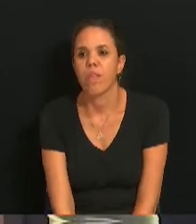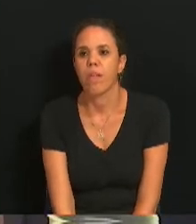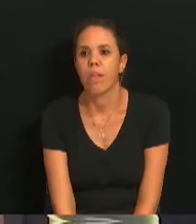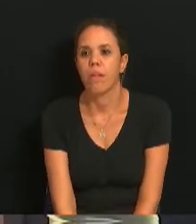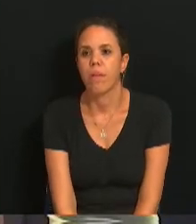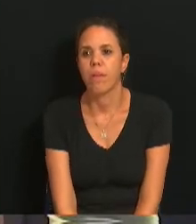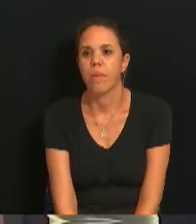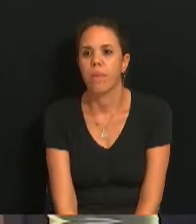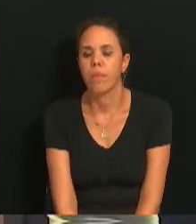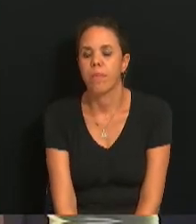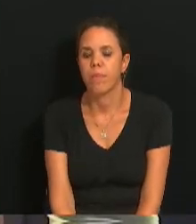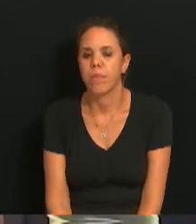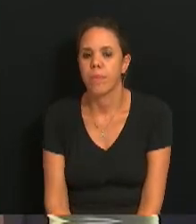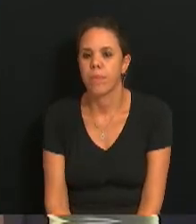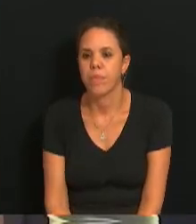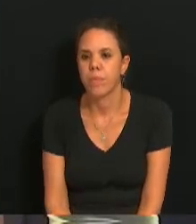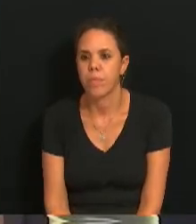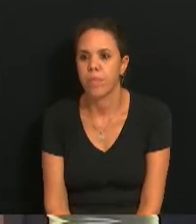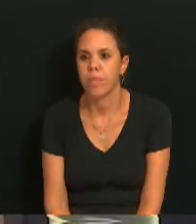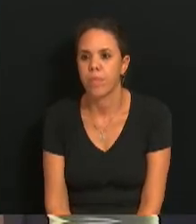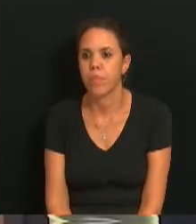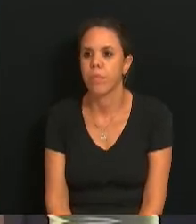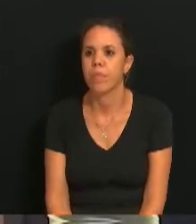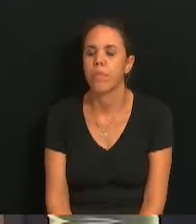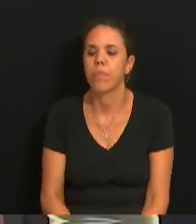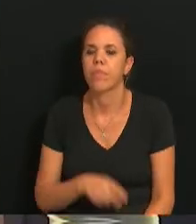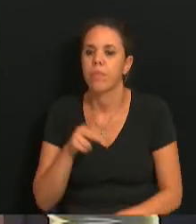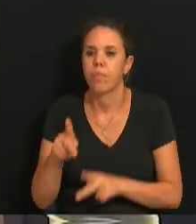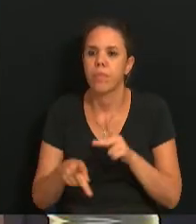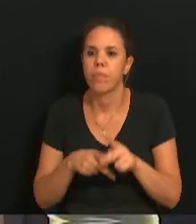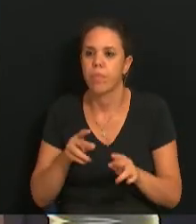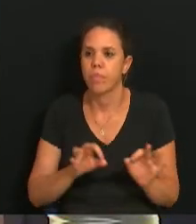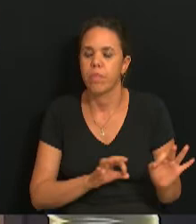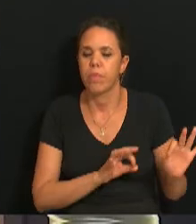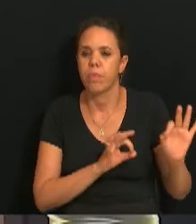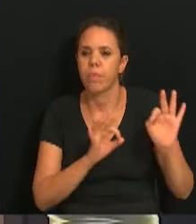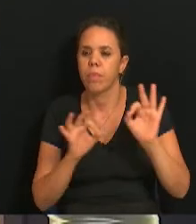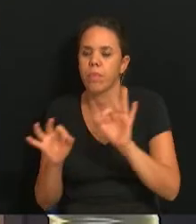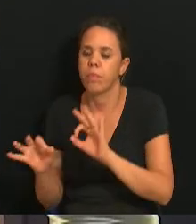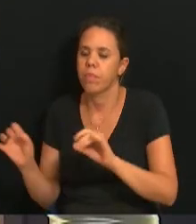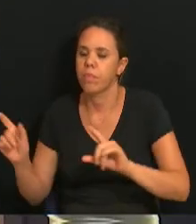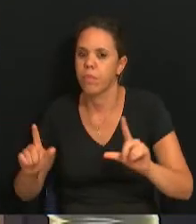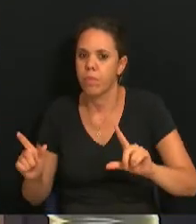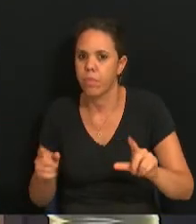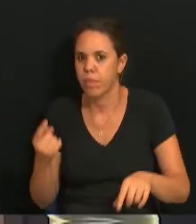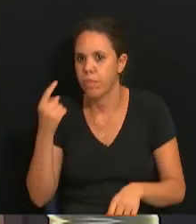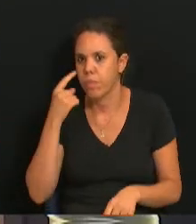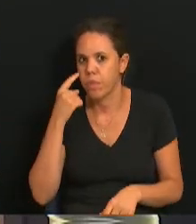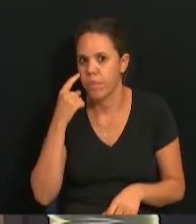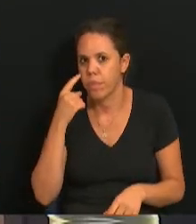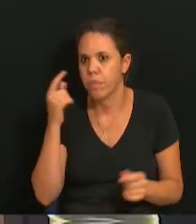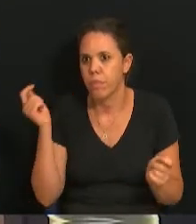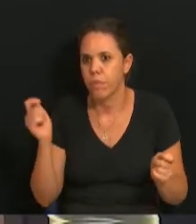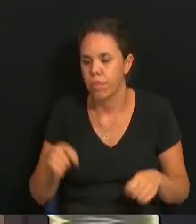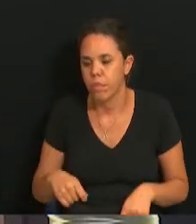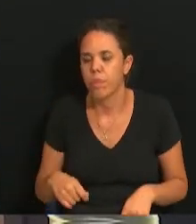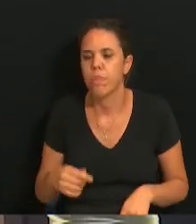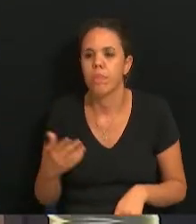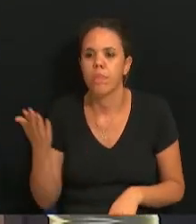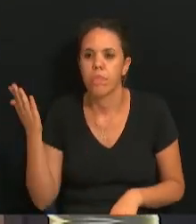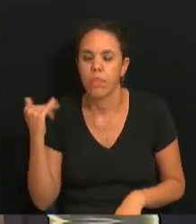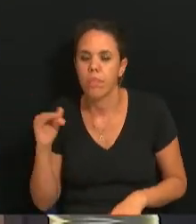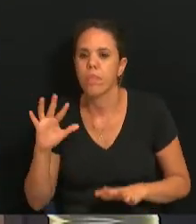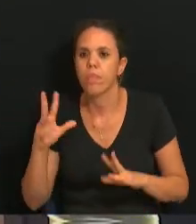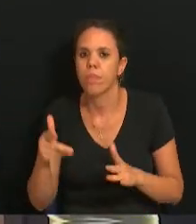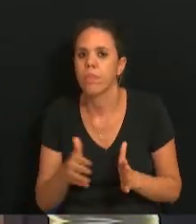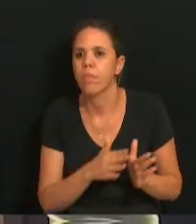aqui, mas eu acho que deu para as pessoas que estão acompanhando pela TV Câmara, deu para ver, entender todo